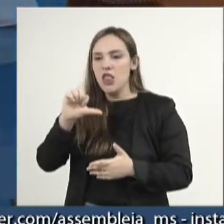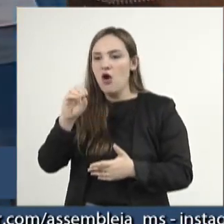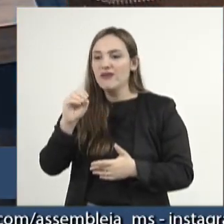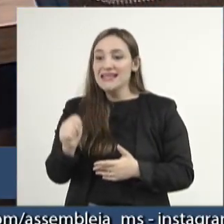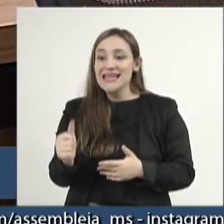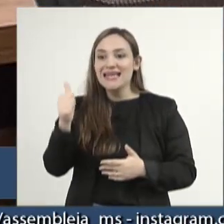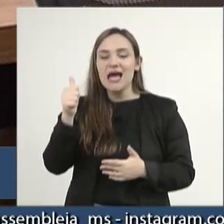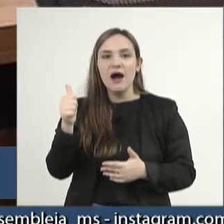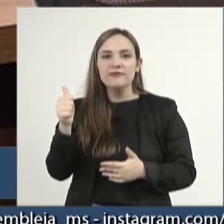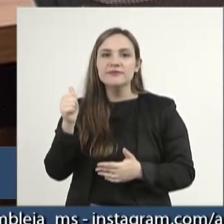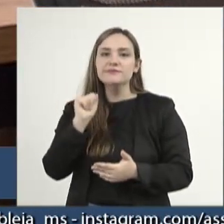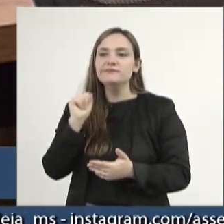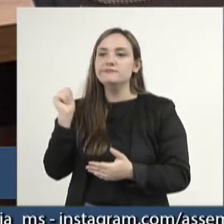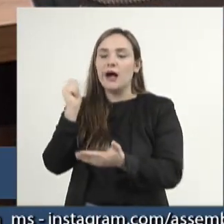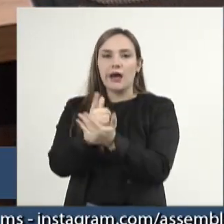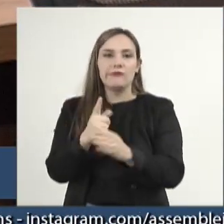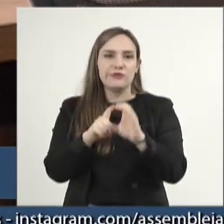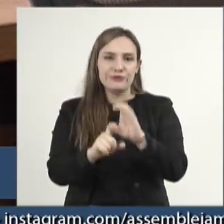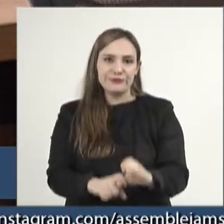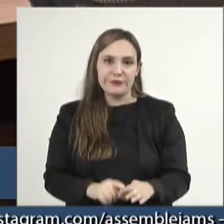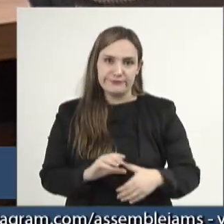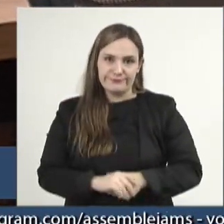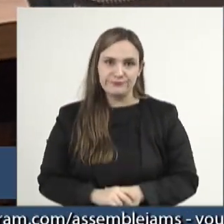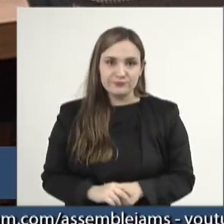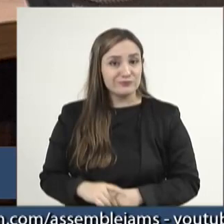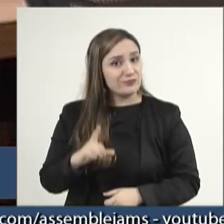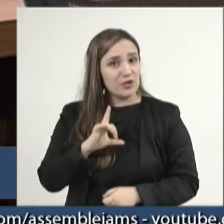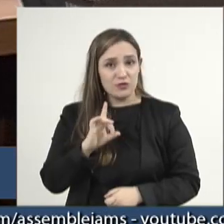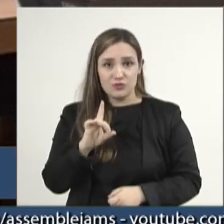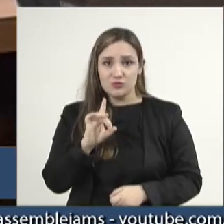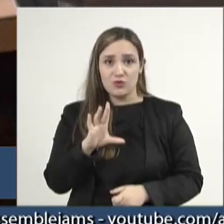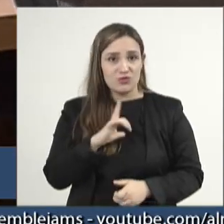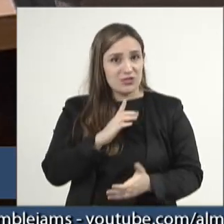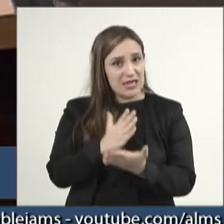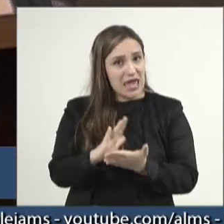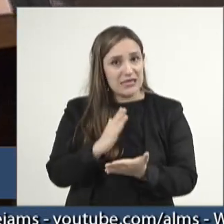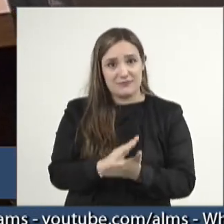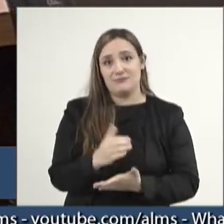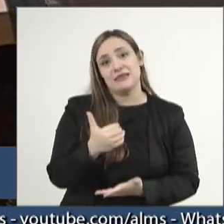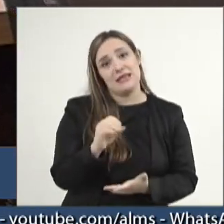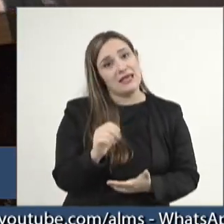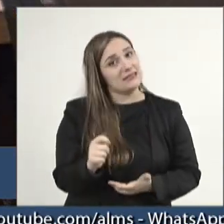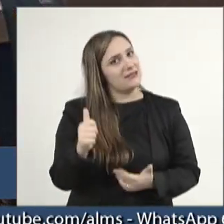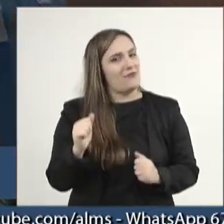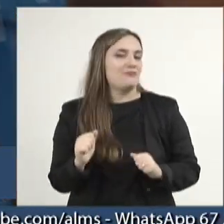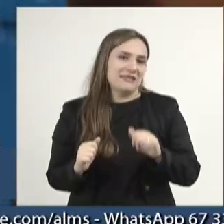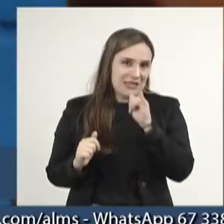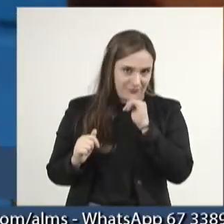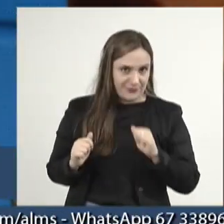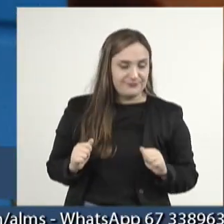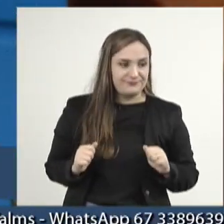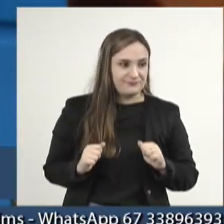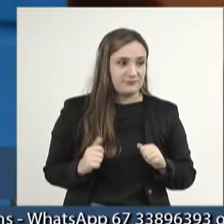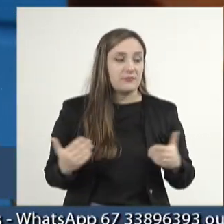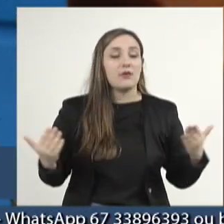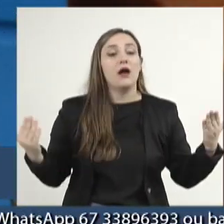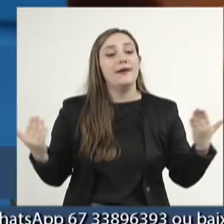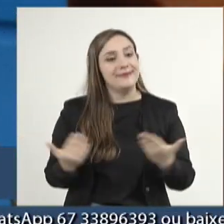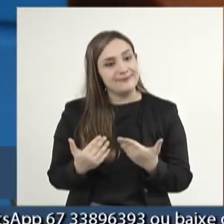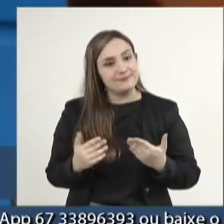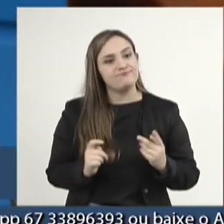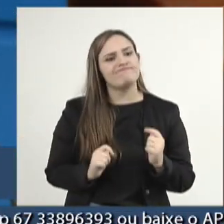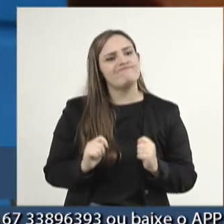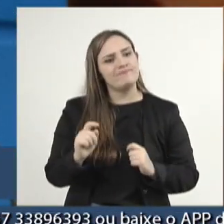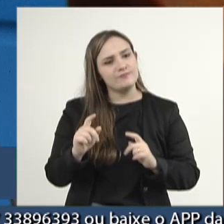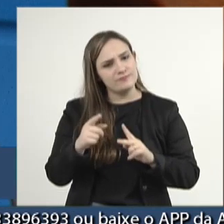prazo. Diante de todas as reformas que foram feitas e da gestão fiscal que o governo